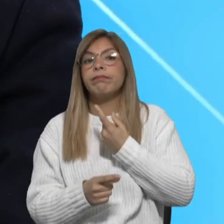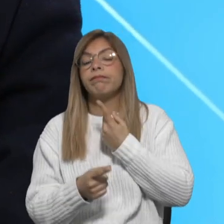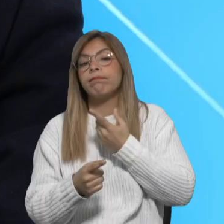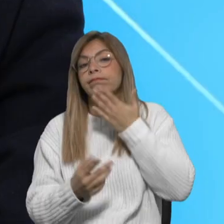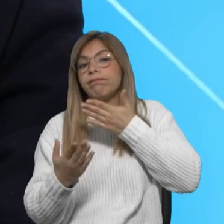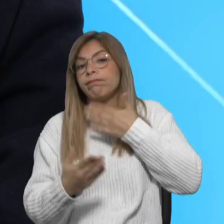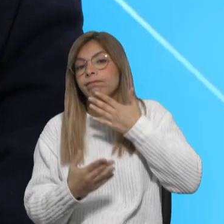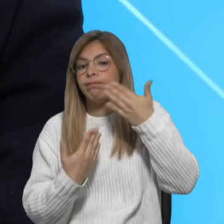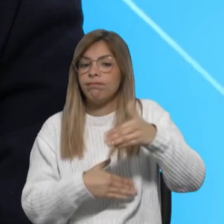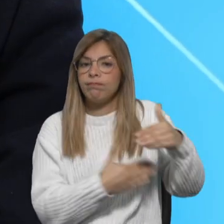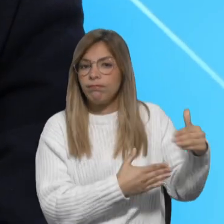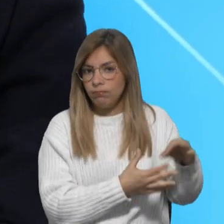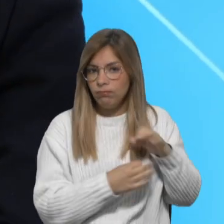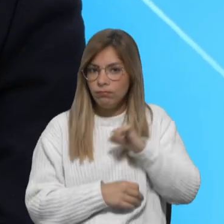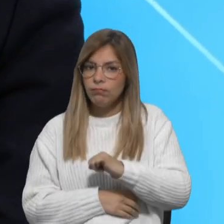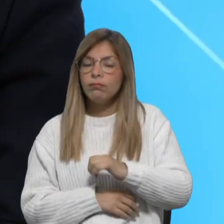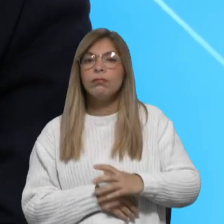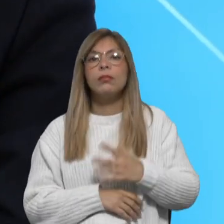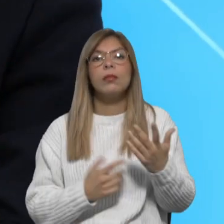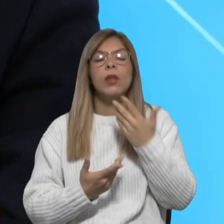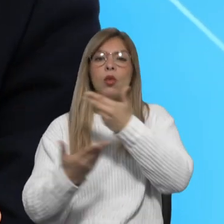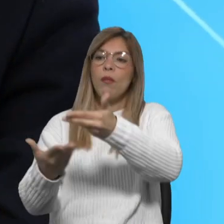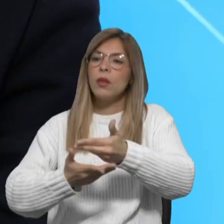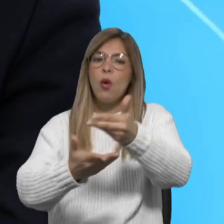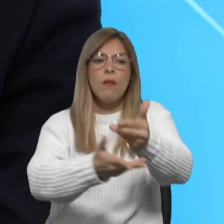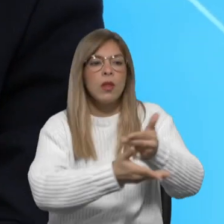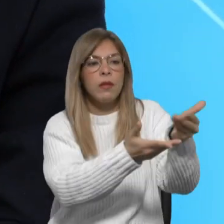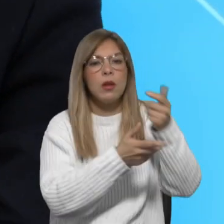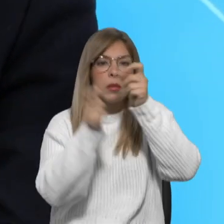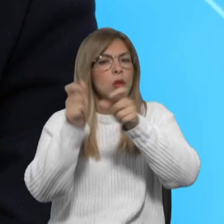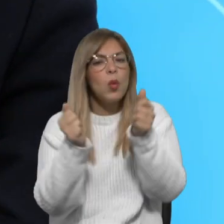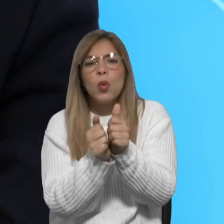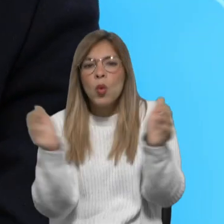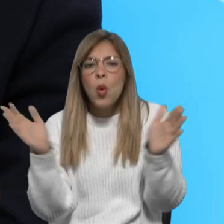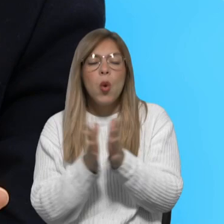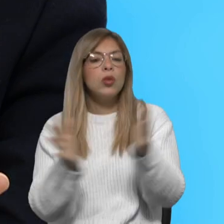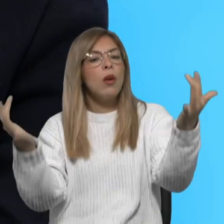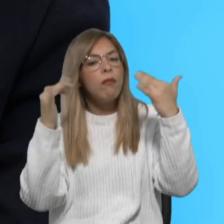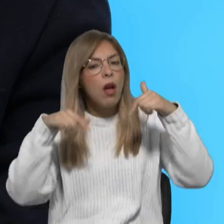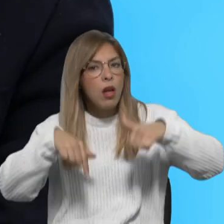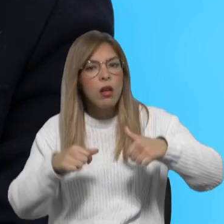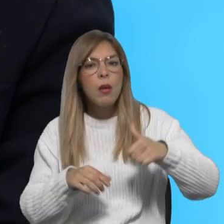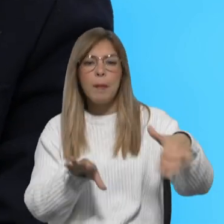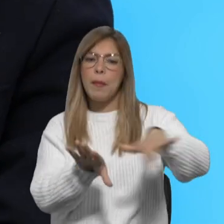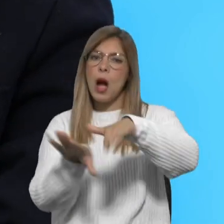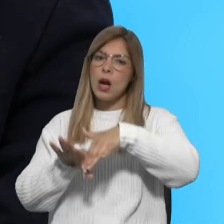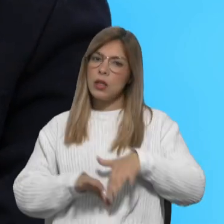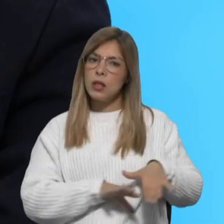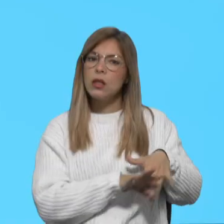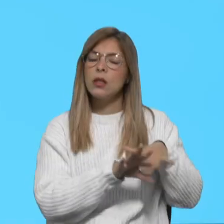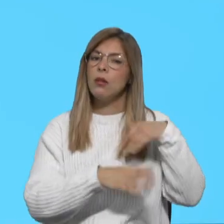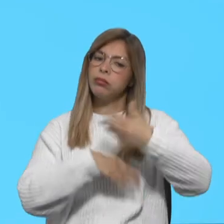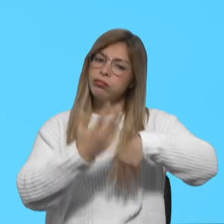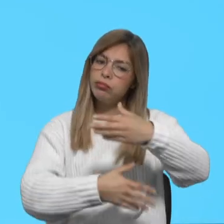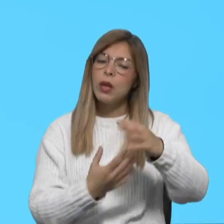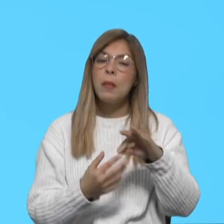E, portanto, convidamos todos, de facto, a estarem presentes para esta participação ativa, não é mais... Para além desse debate em